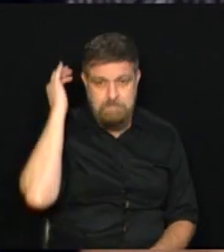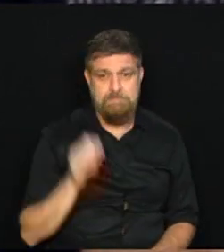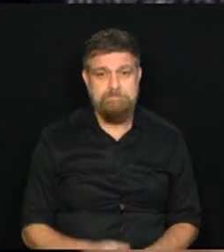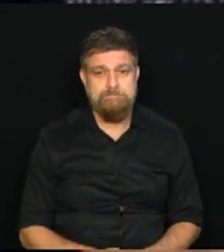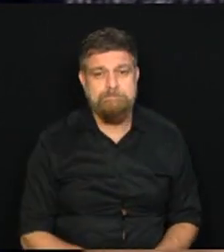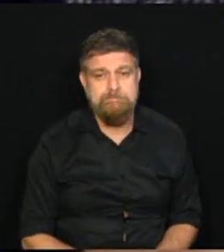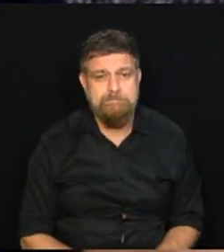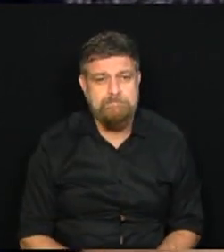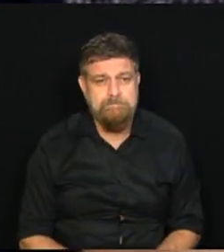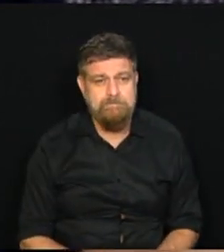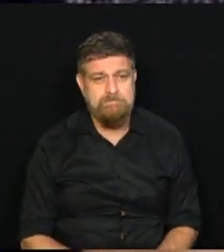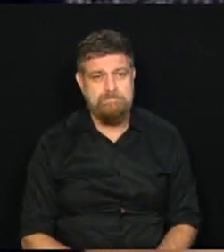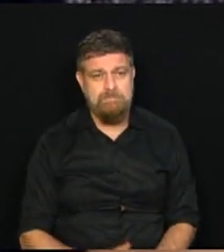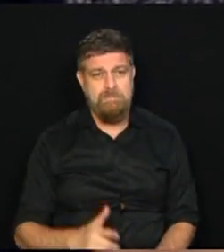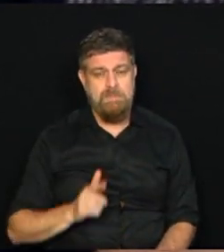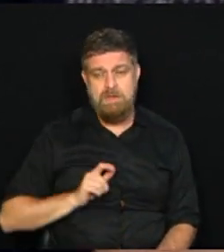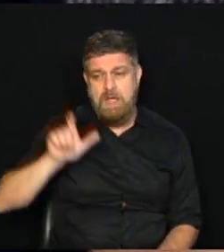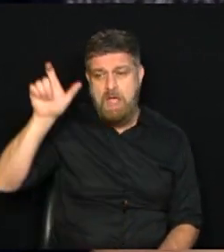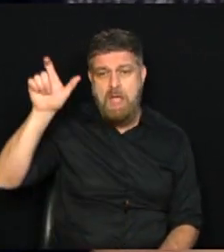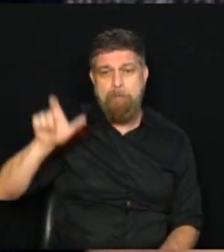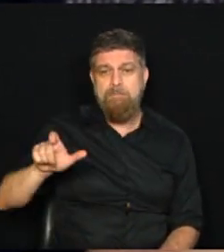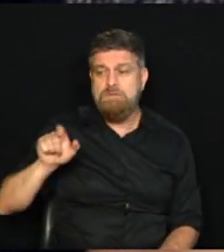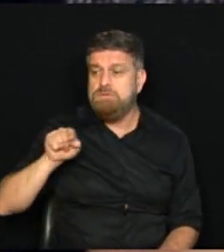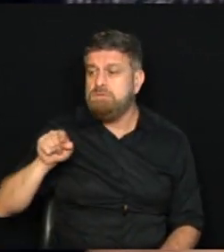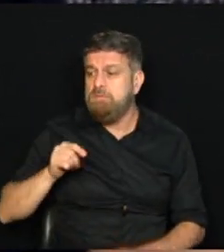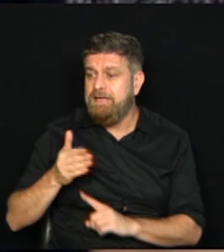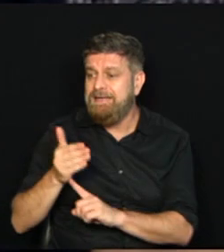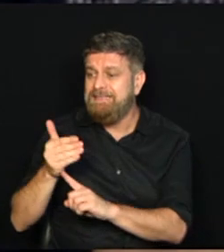Acho que alguém tem que liberar.